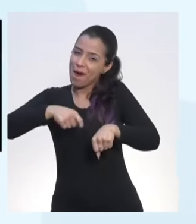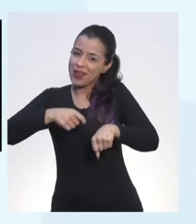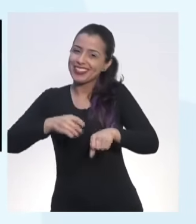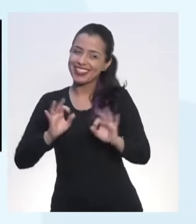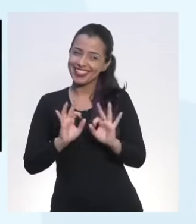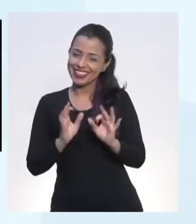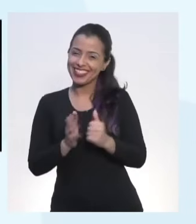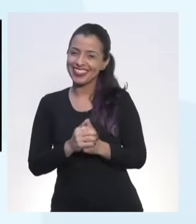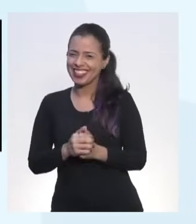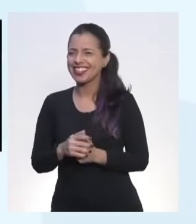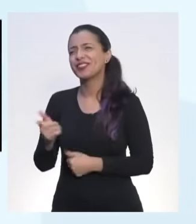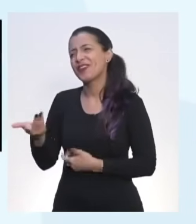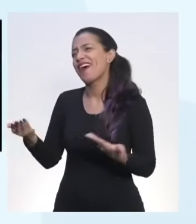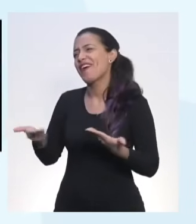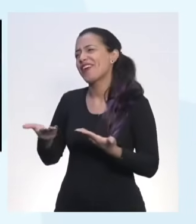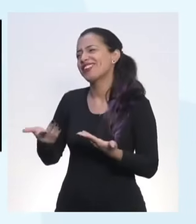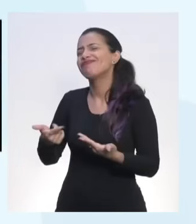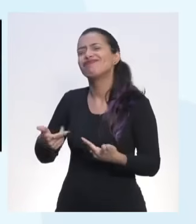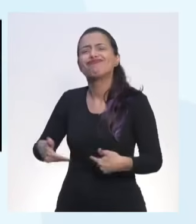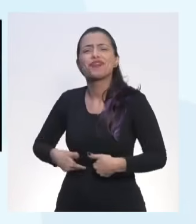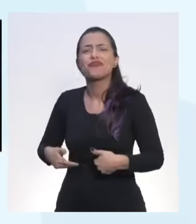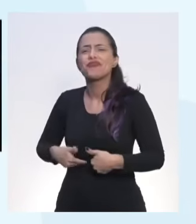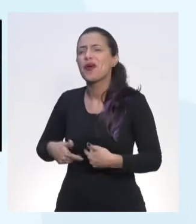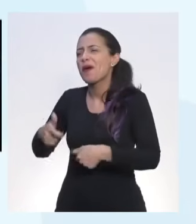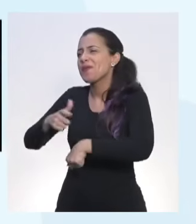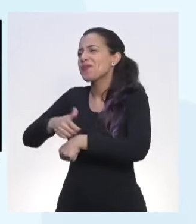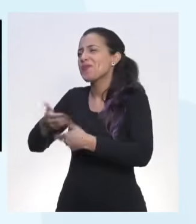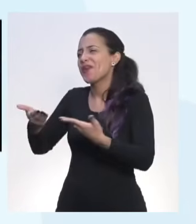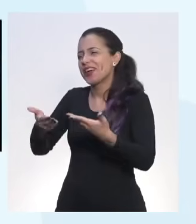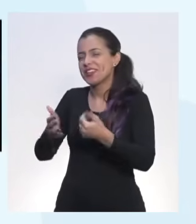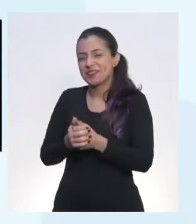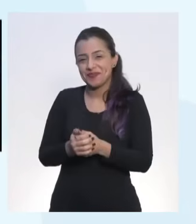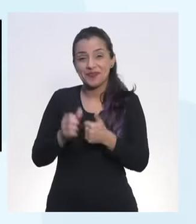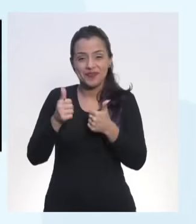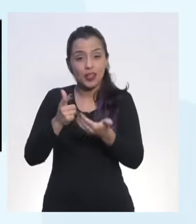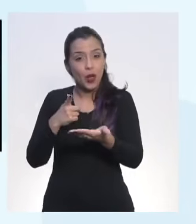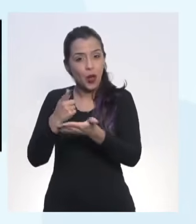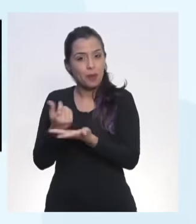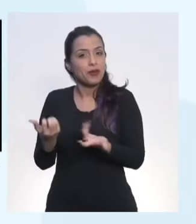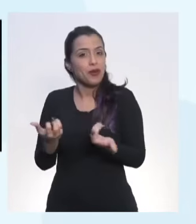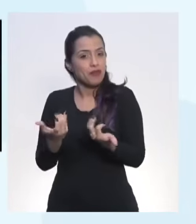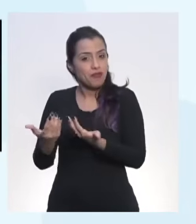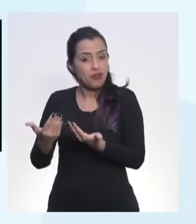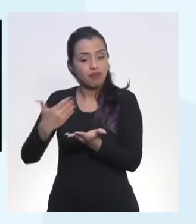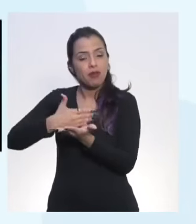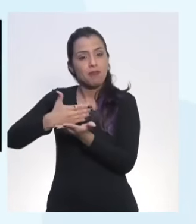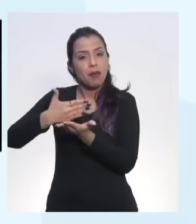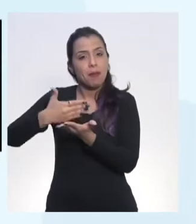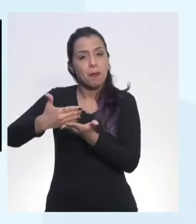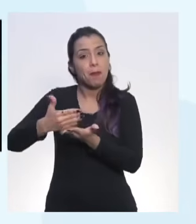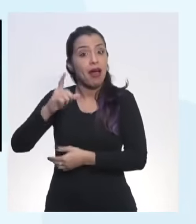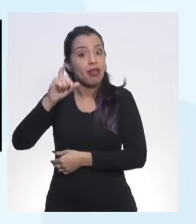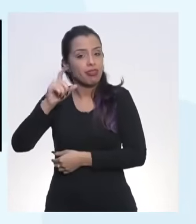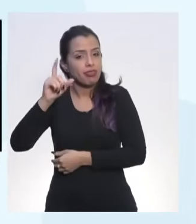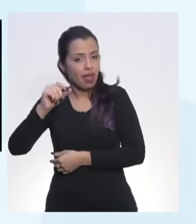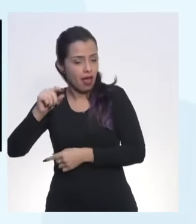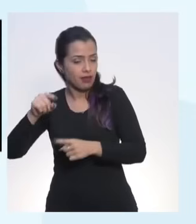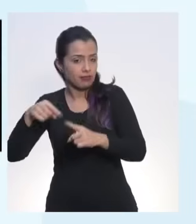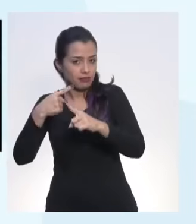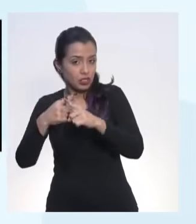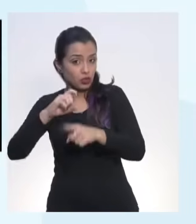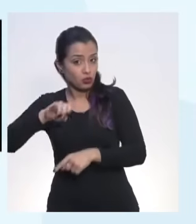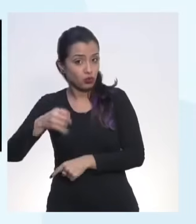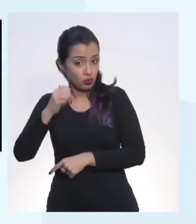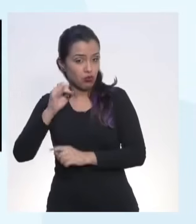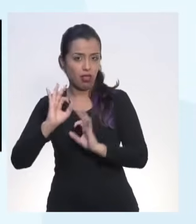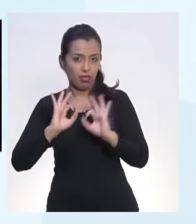Você sabe que você está me deixando com fome essa hora da manhã. Vamos Então lá. ela comprou ali um fogão, financiado em 10 vezes. Sem juros. Sem juros, sem nada. Que também